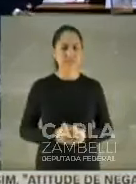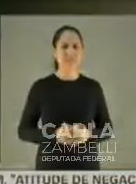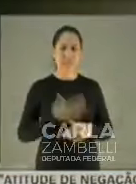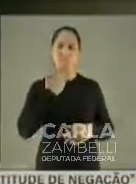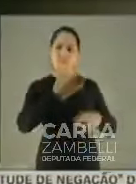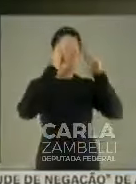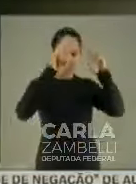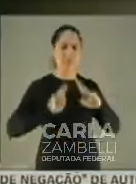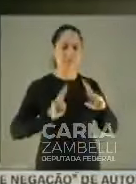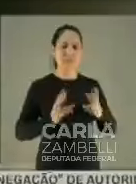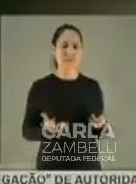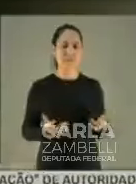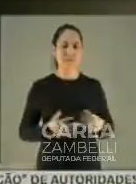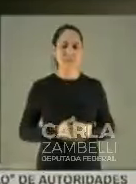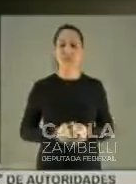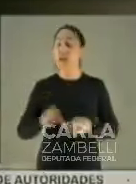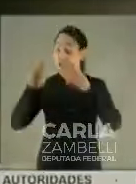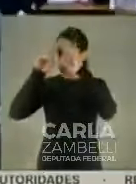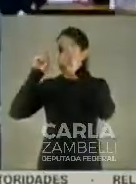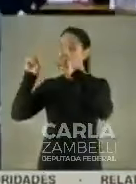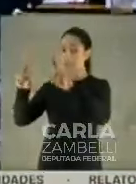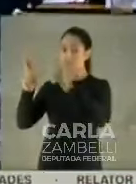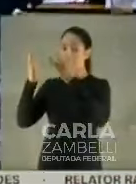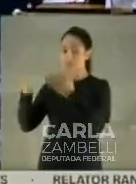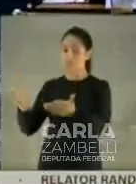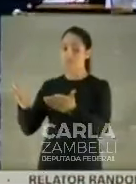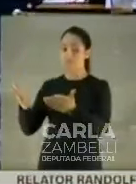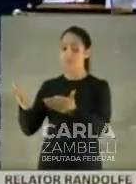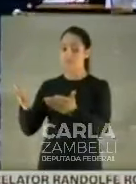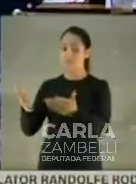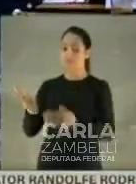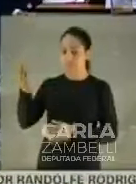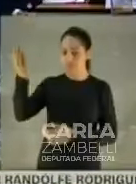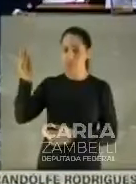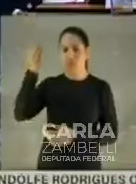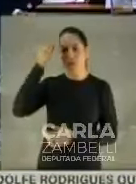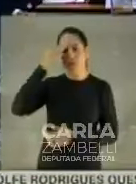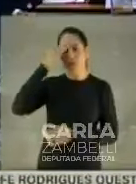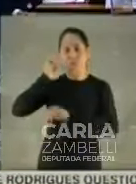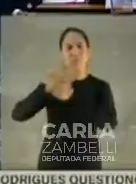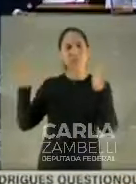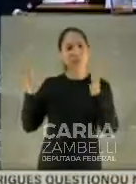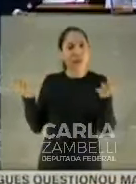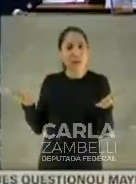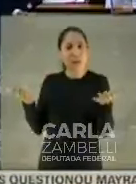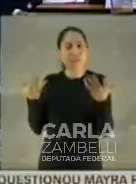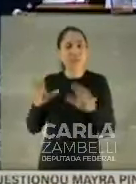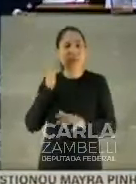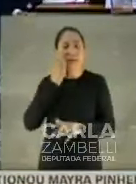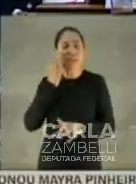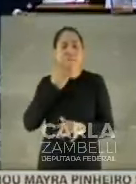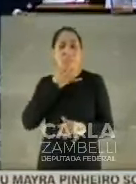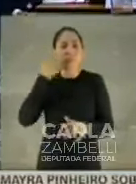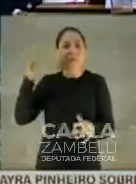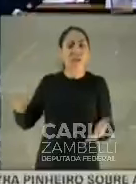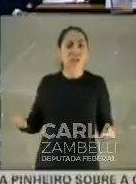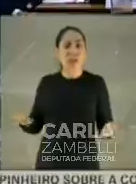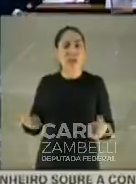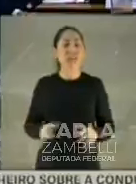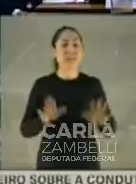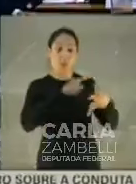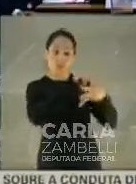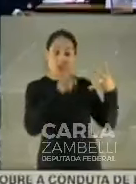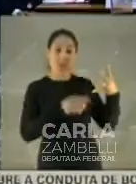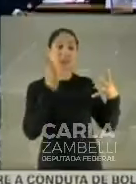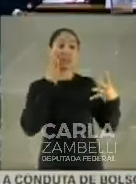me respeite. O senhor Por favor, deixou me respeite. muito claro, o senhor deixou muito Eu deixei claro. muito claro que eu queria. Eu fiz quatro